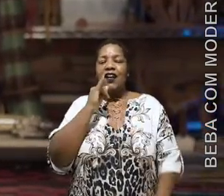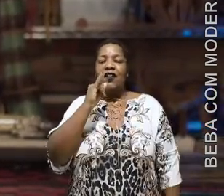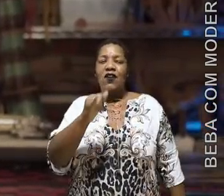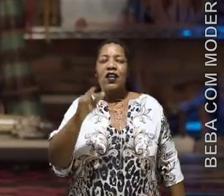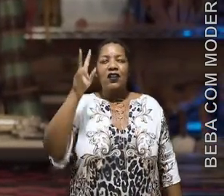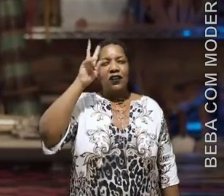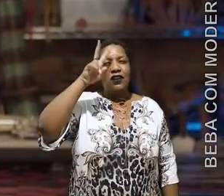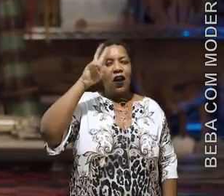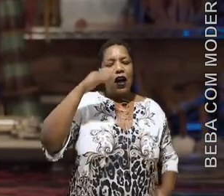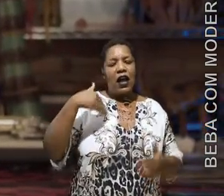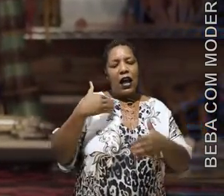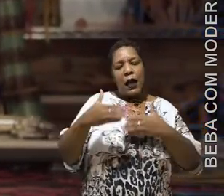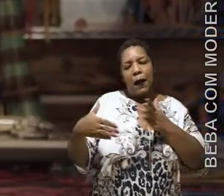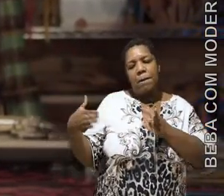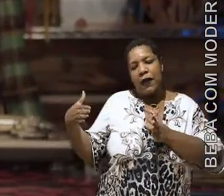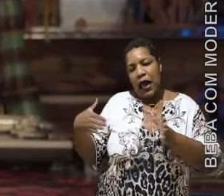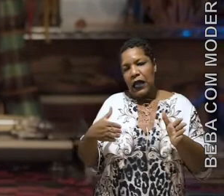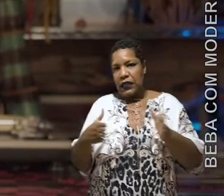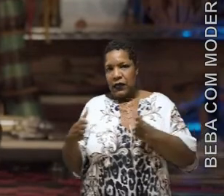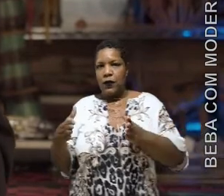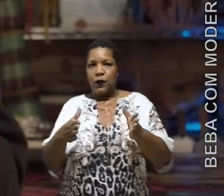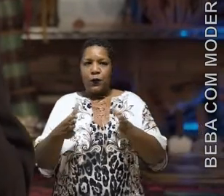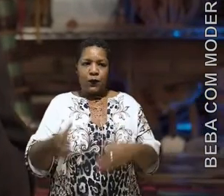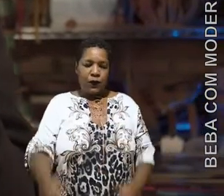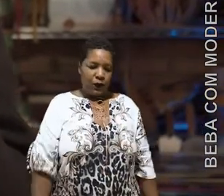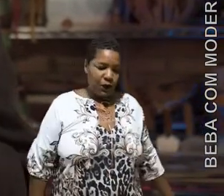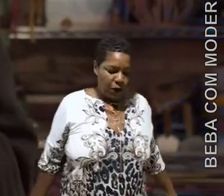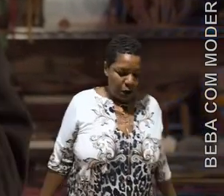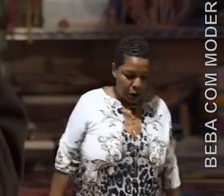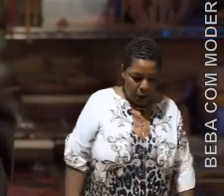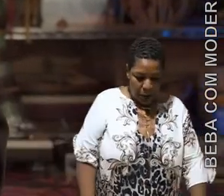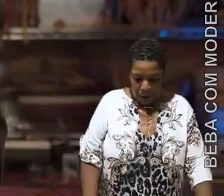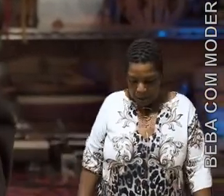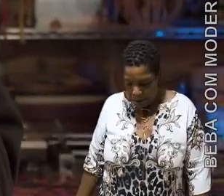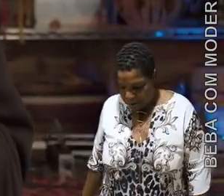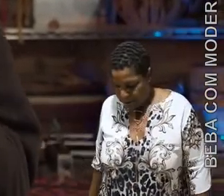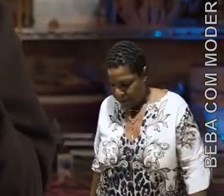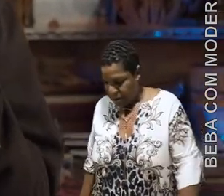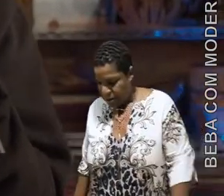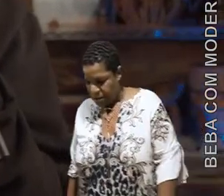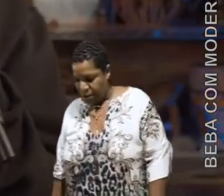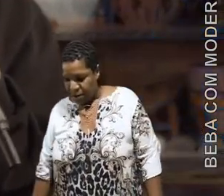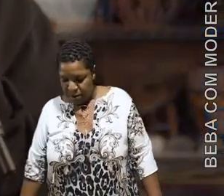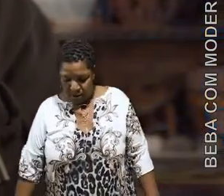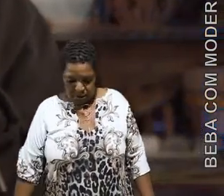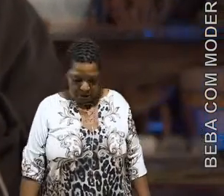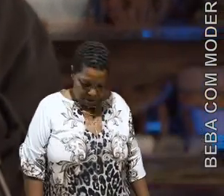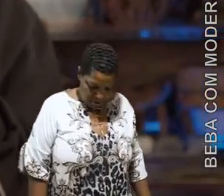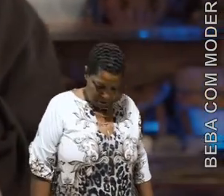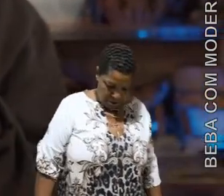O que conta conta uma caminhada é E aí